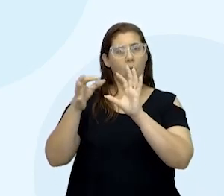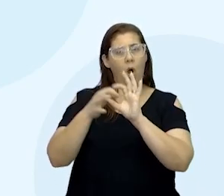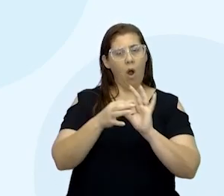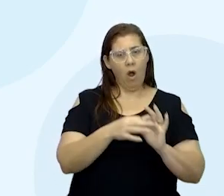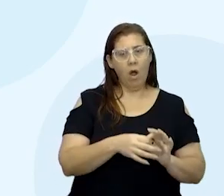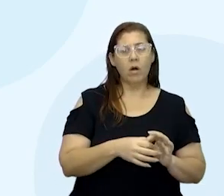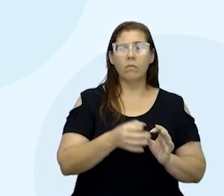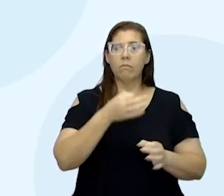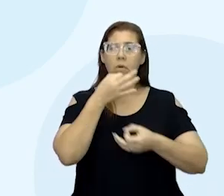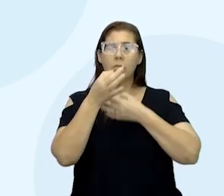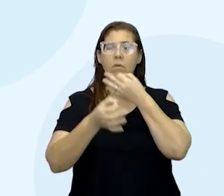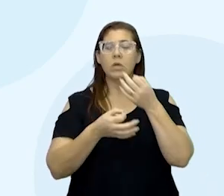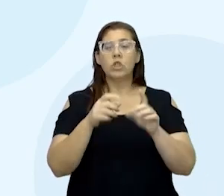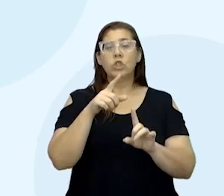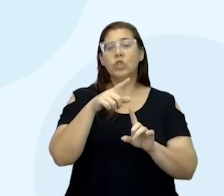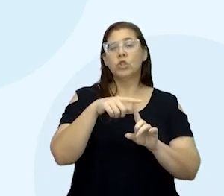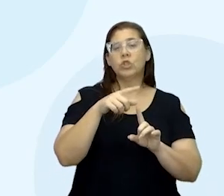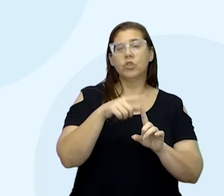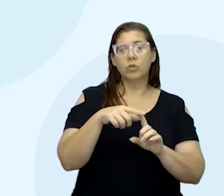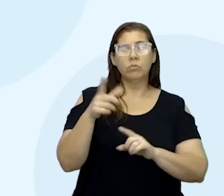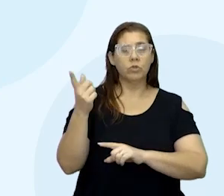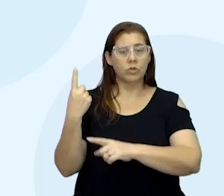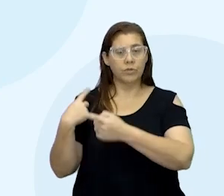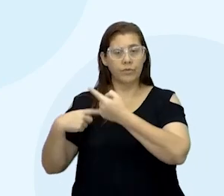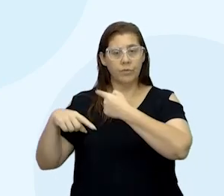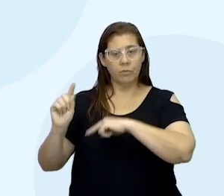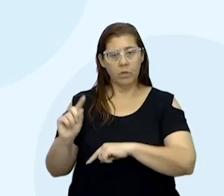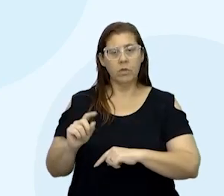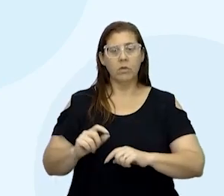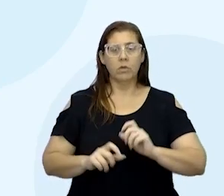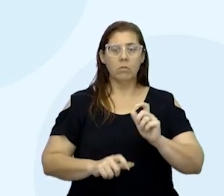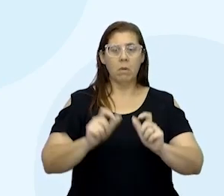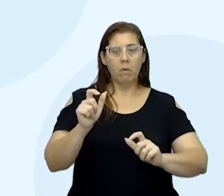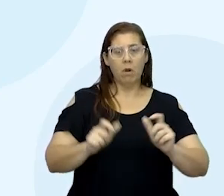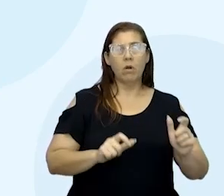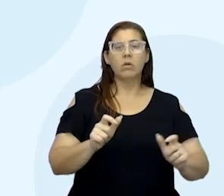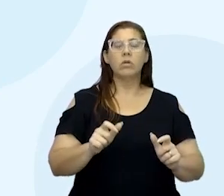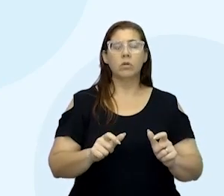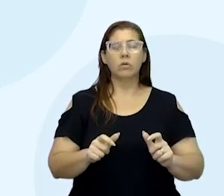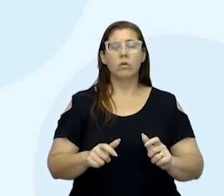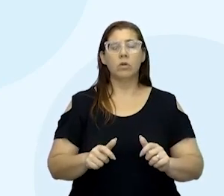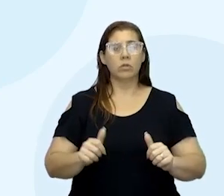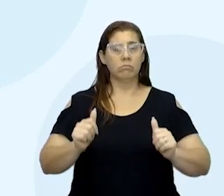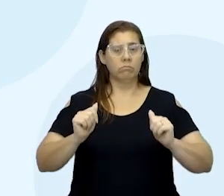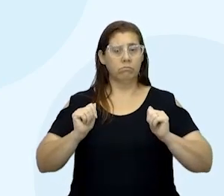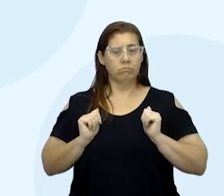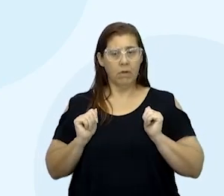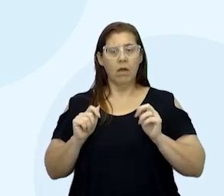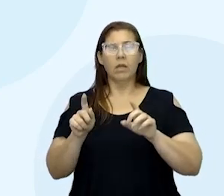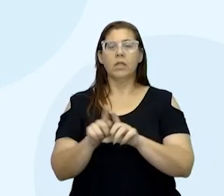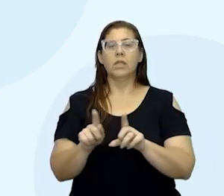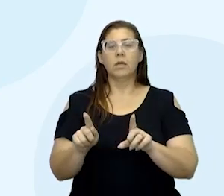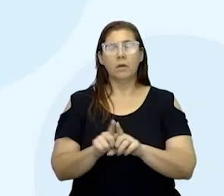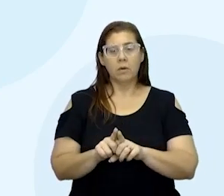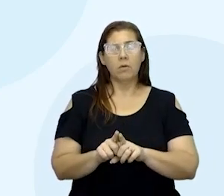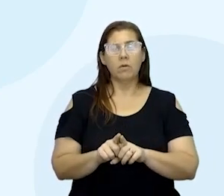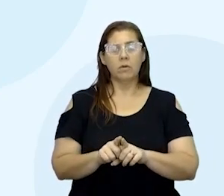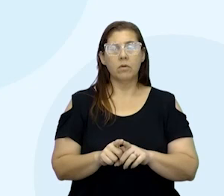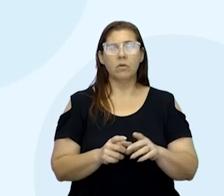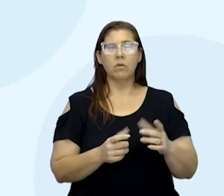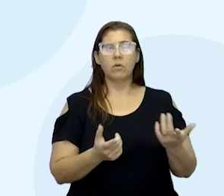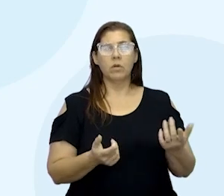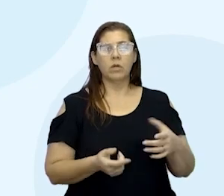contextualizar e criticar tipologias evolutivas, populações nômades e sedentárias, entre outras, e